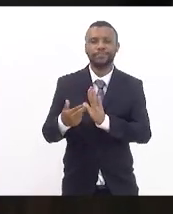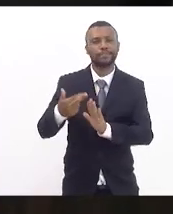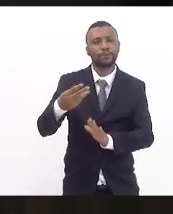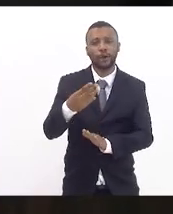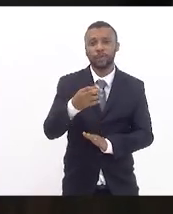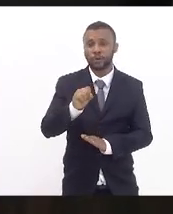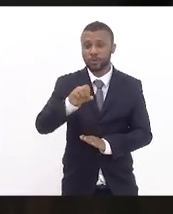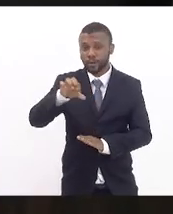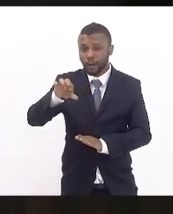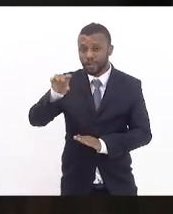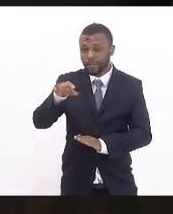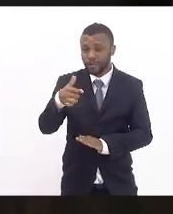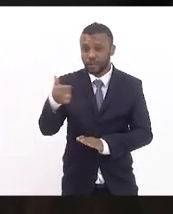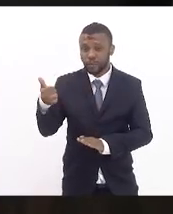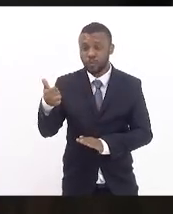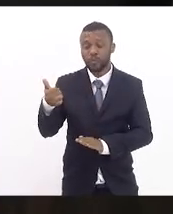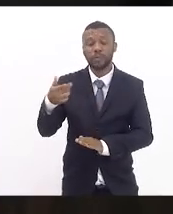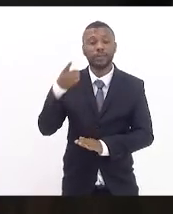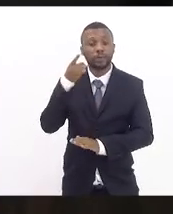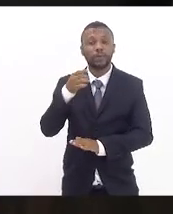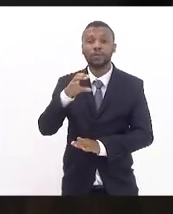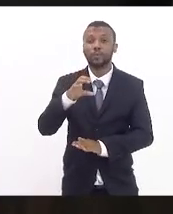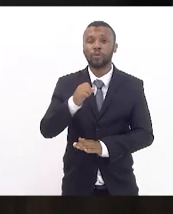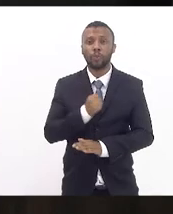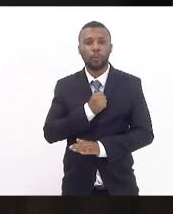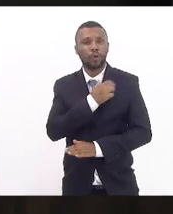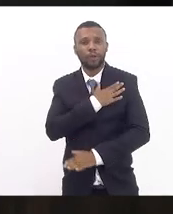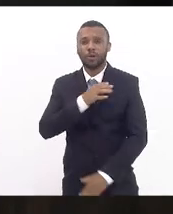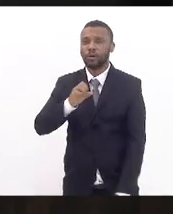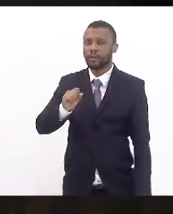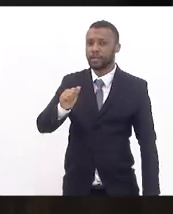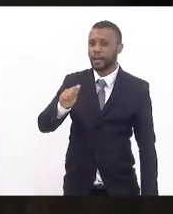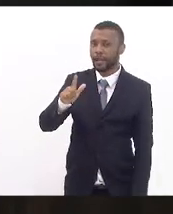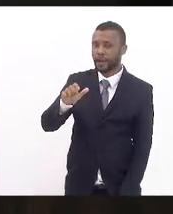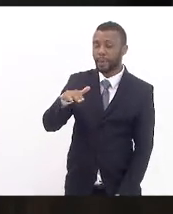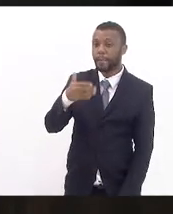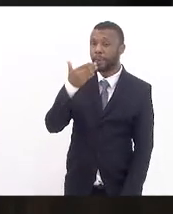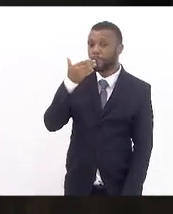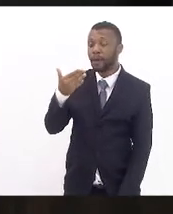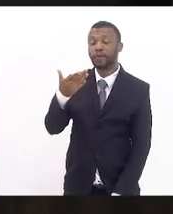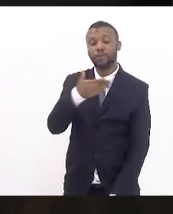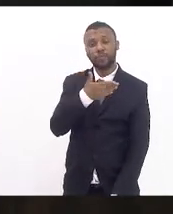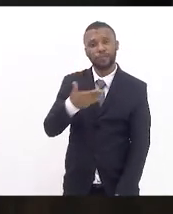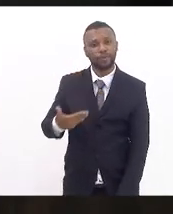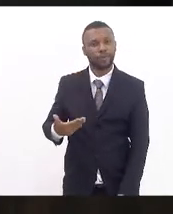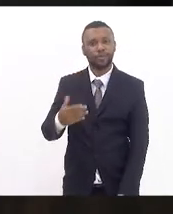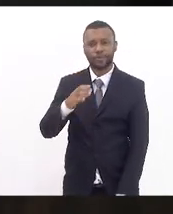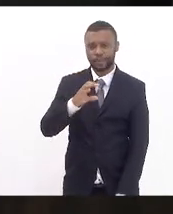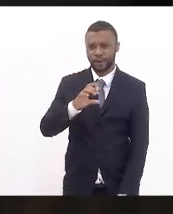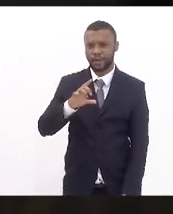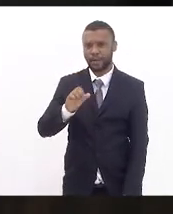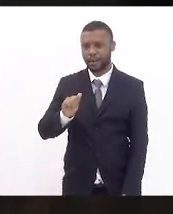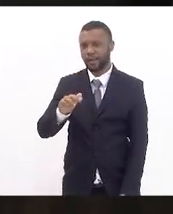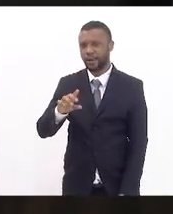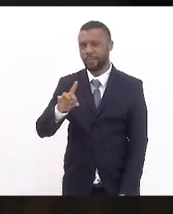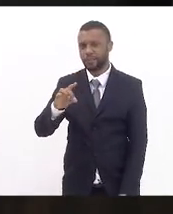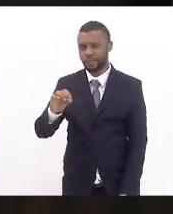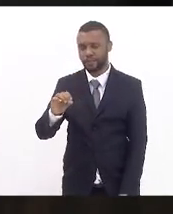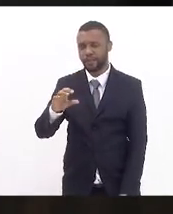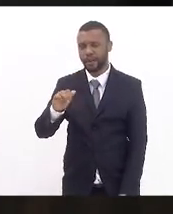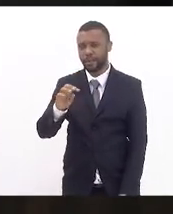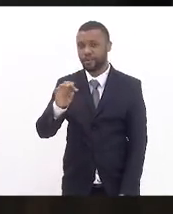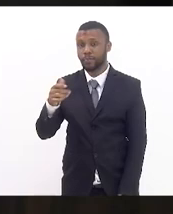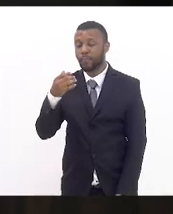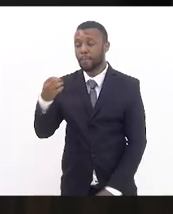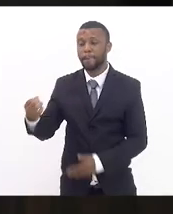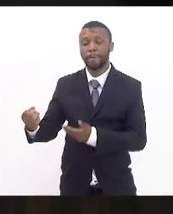de 21, de autoria do deputado Coronel Salema. Solicita ao excelentíssimo senhor governador do Estado do Rio de Janeiro, senhor Cláudio Castro, um envio de mensagem